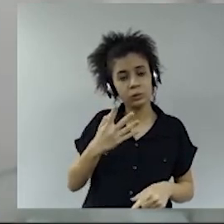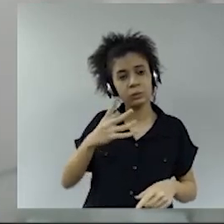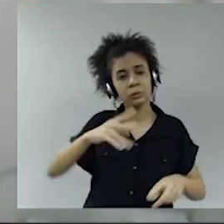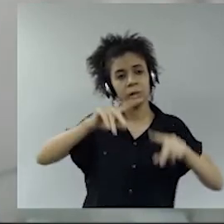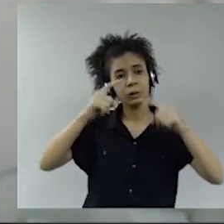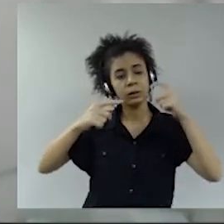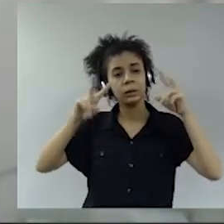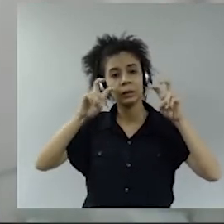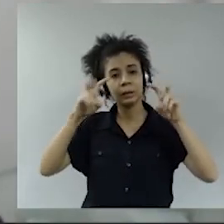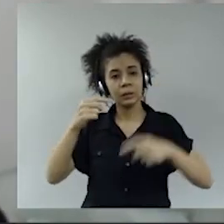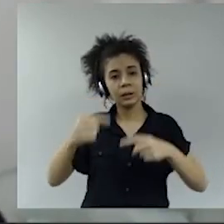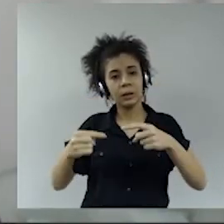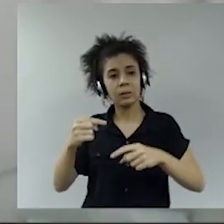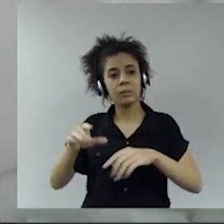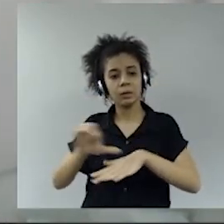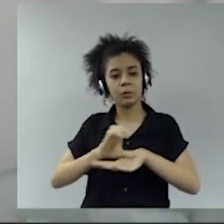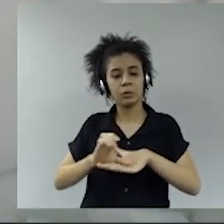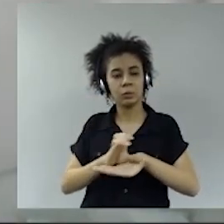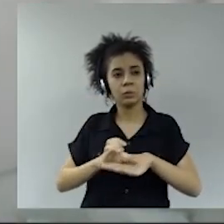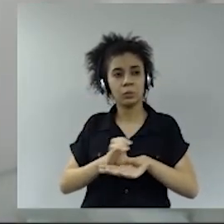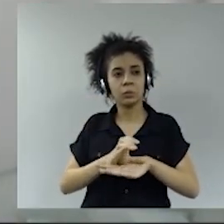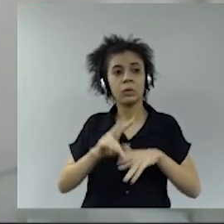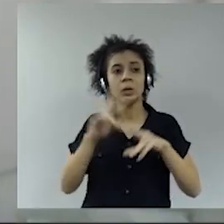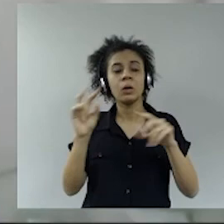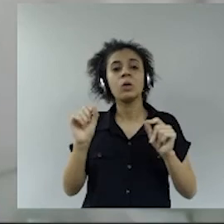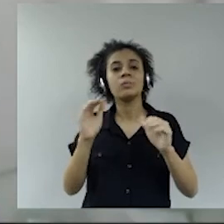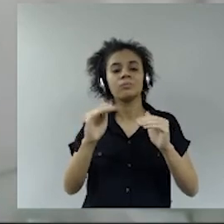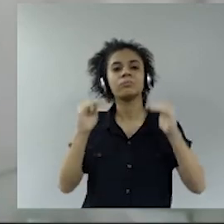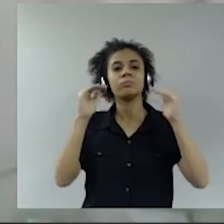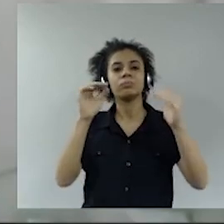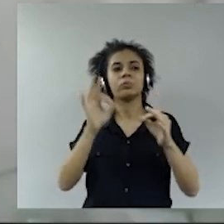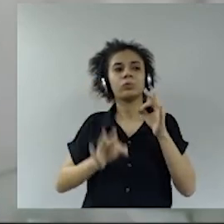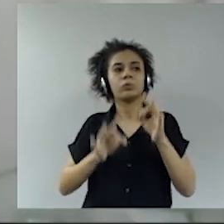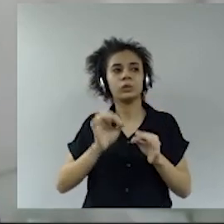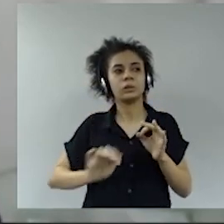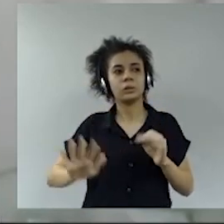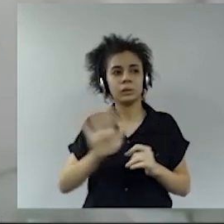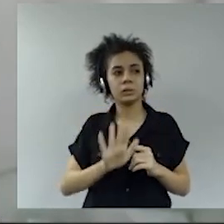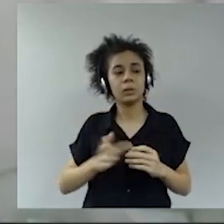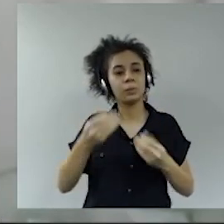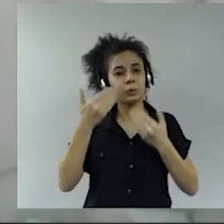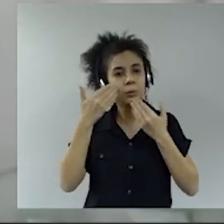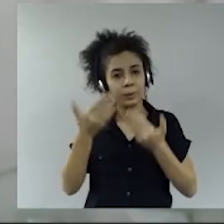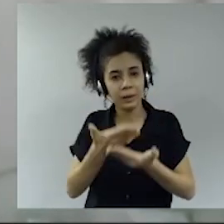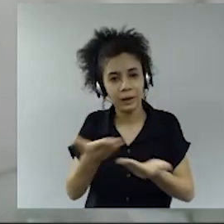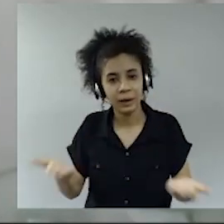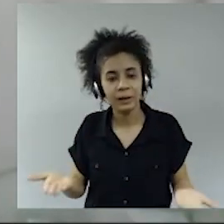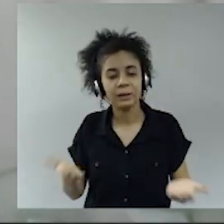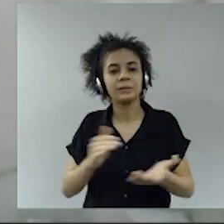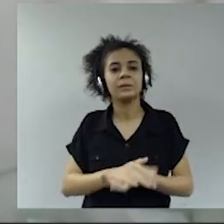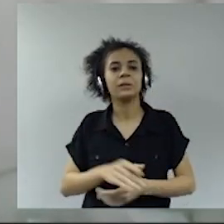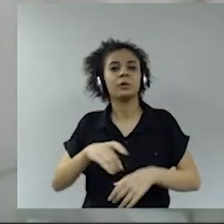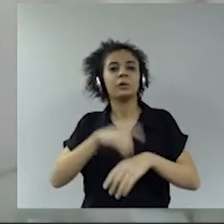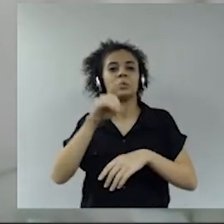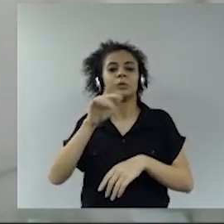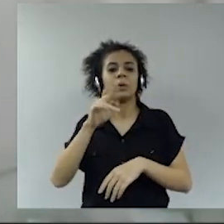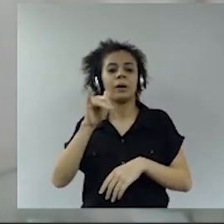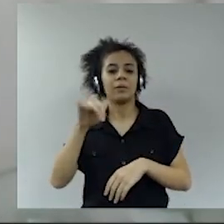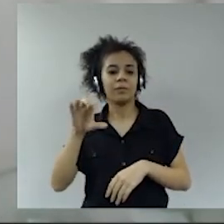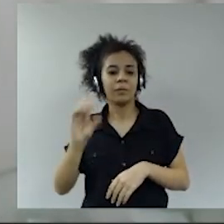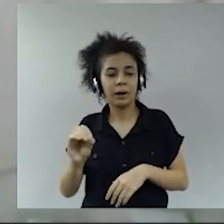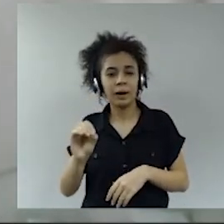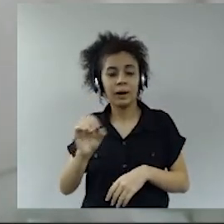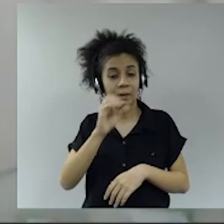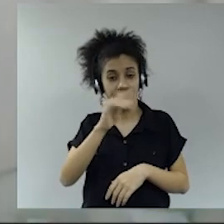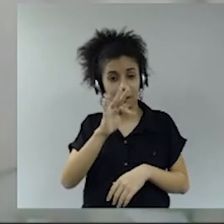questões em face da Constituição, no caso da Suprema Corte de Justiça Nacional. Muito obrigado, doutor Rafael, por essa